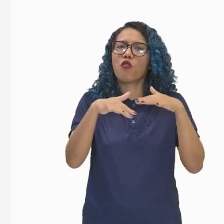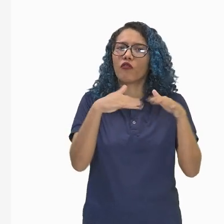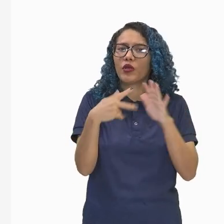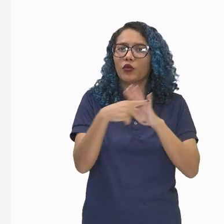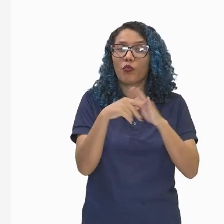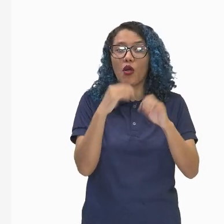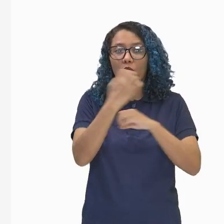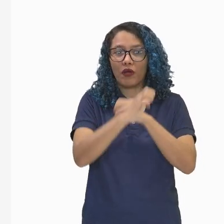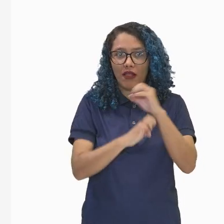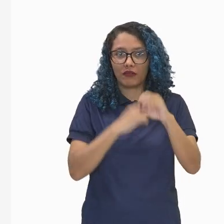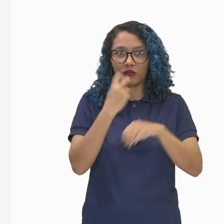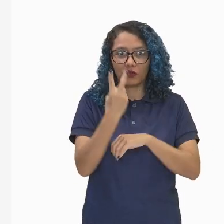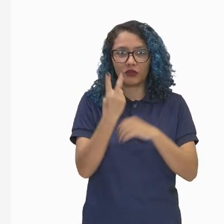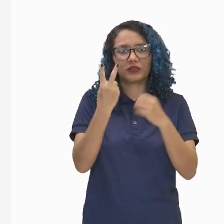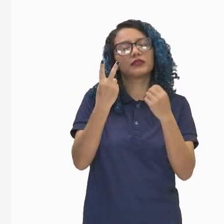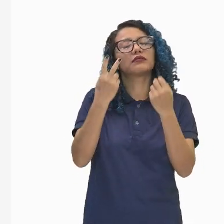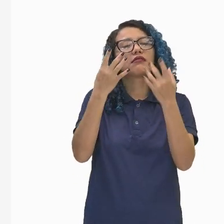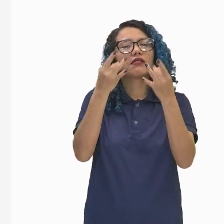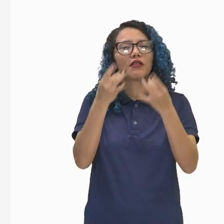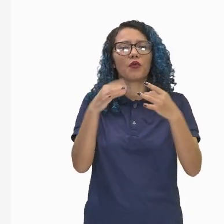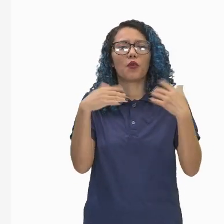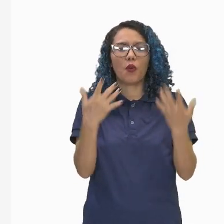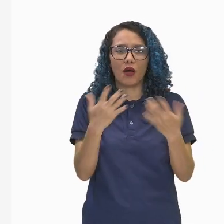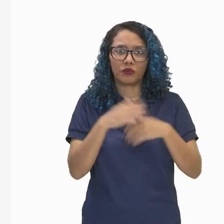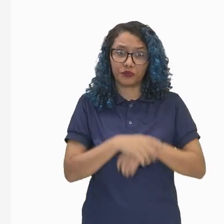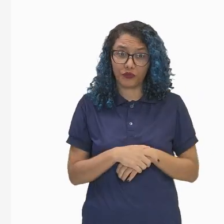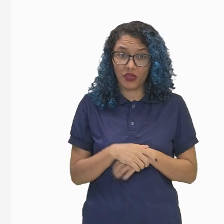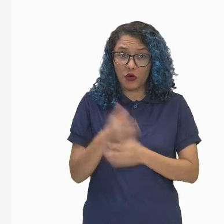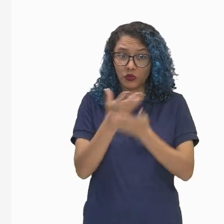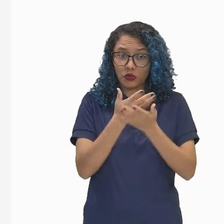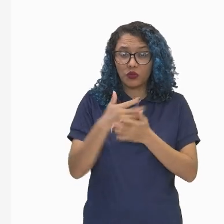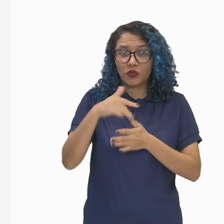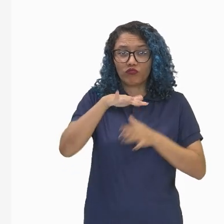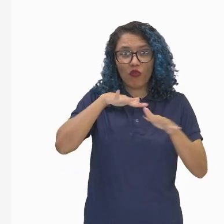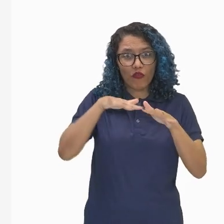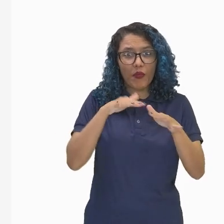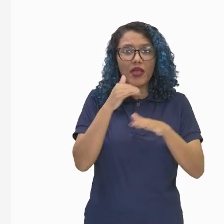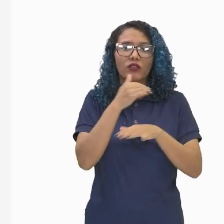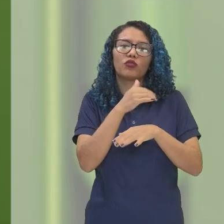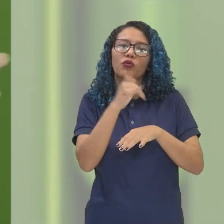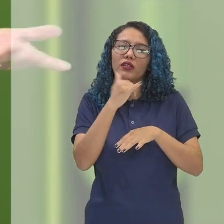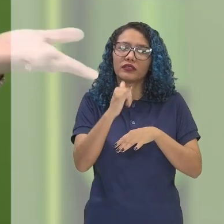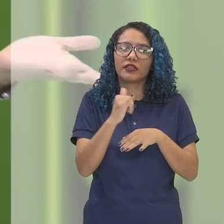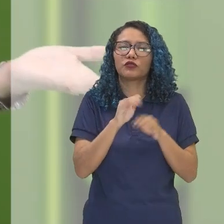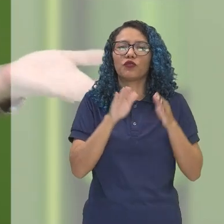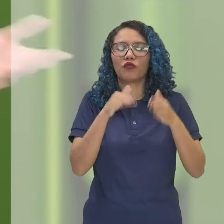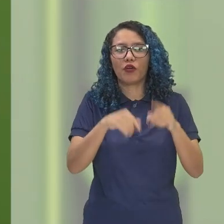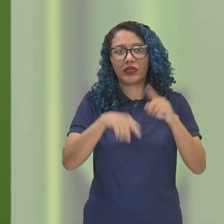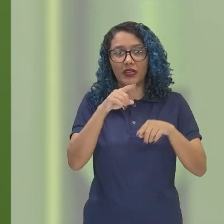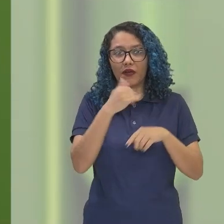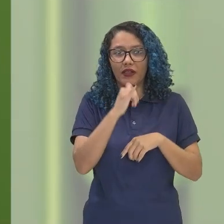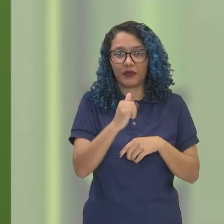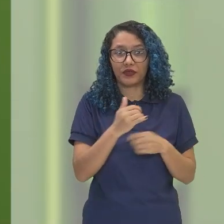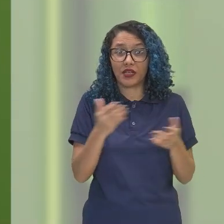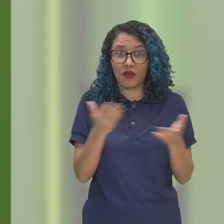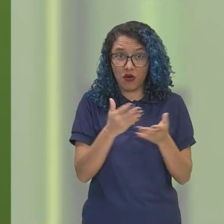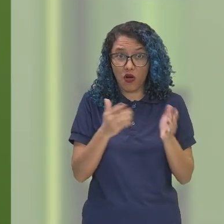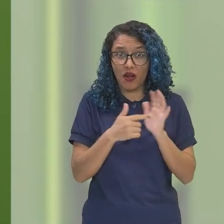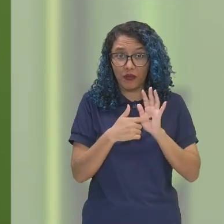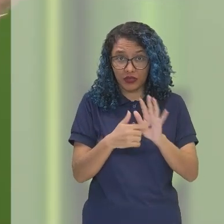2. Detalhamento, Eletrodinâmica, dispositivos elétricos. E agora sim que já